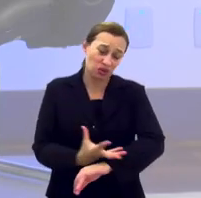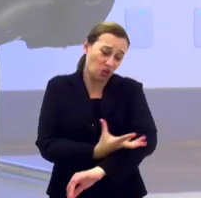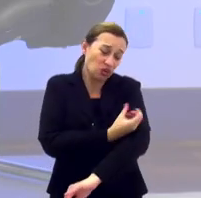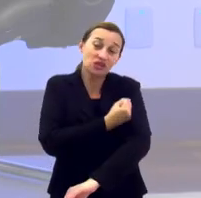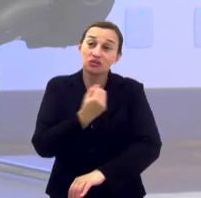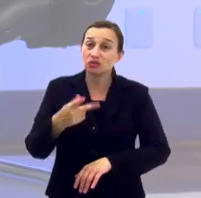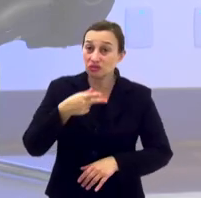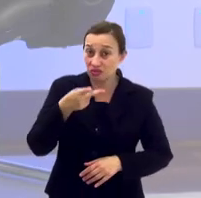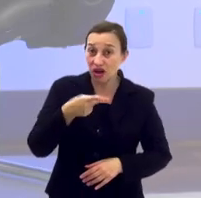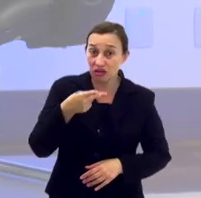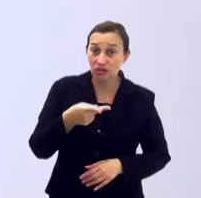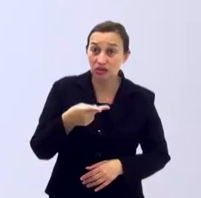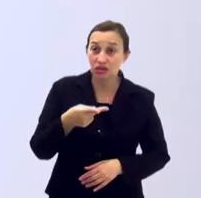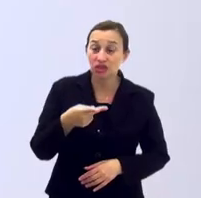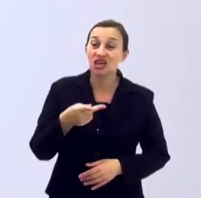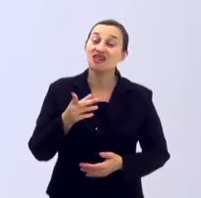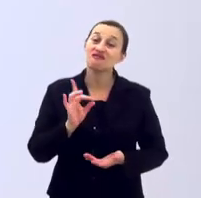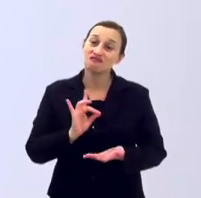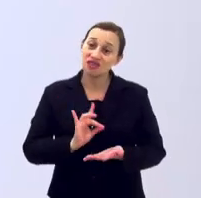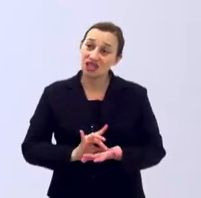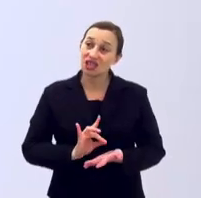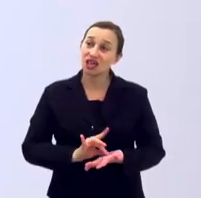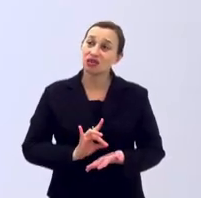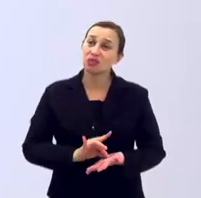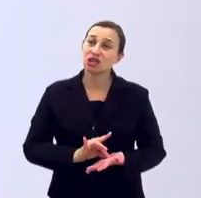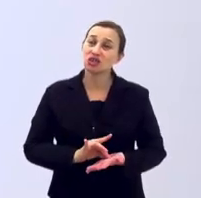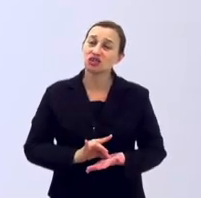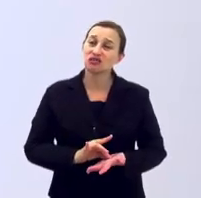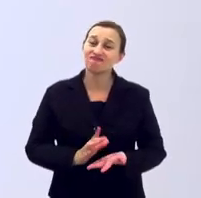Eu me emociono quando falo.